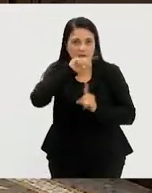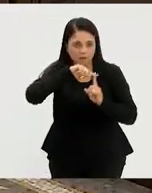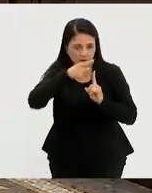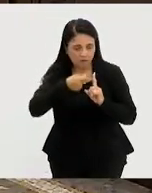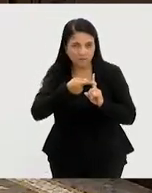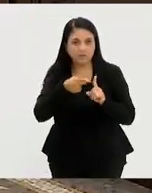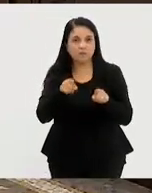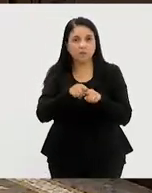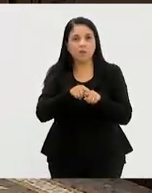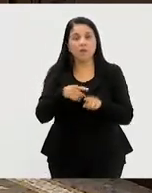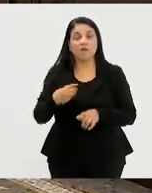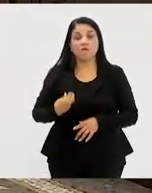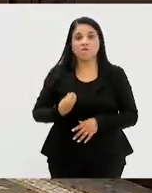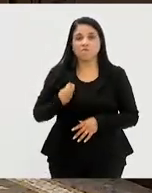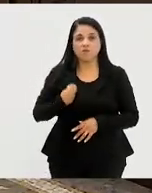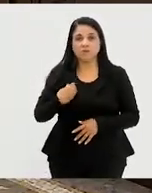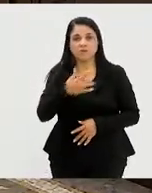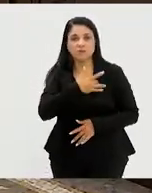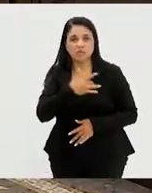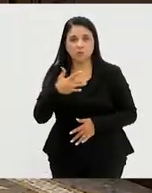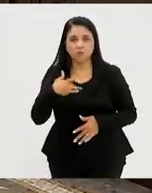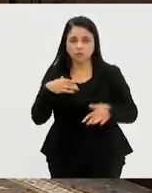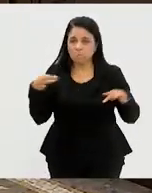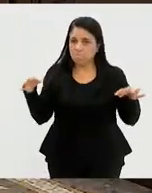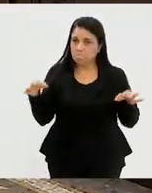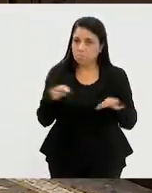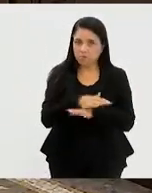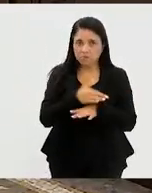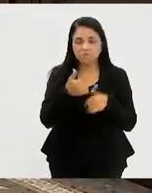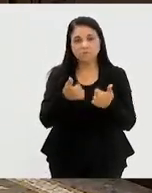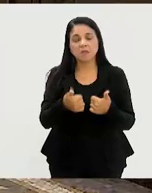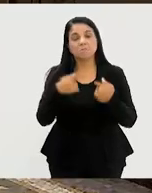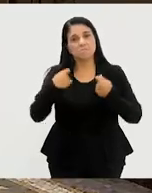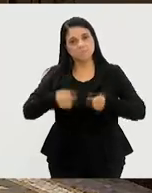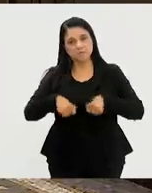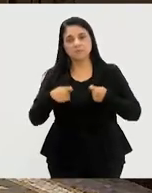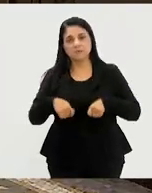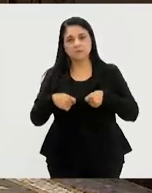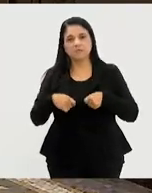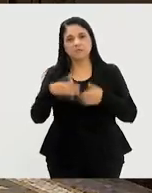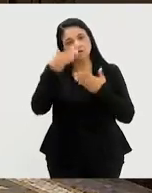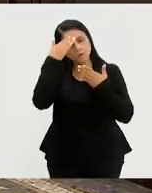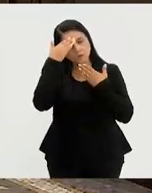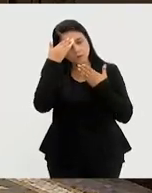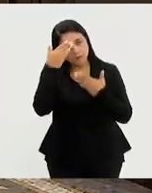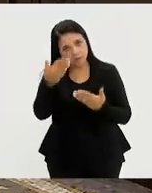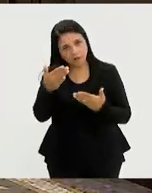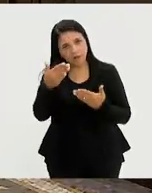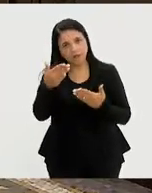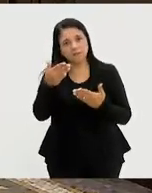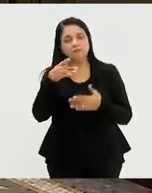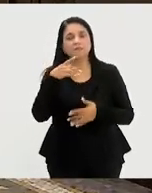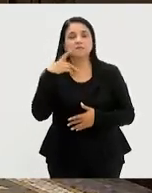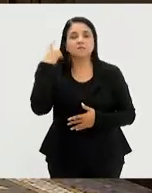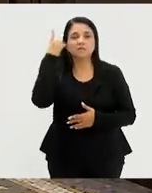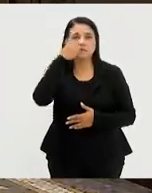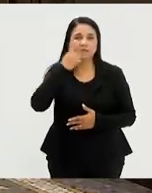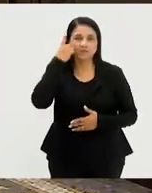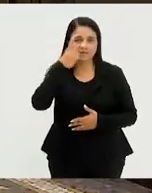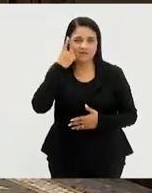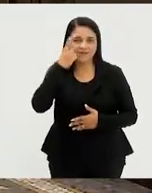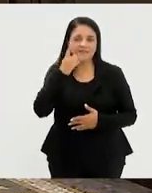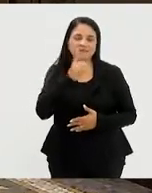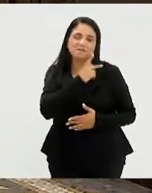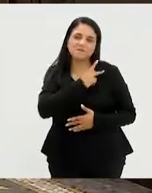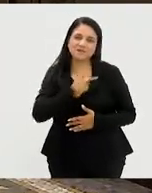vida também em saúde plena porque é disso que a gente precisa então muito obrigada deputada nossa presidenta